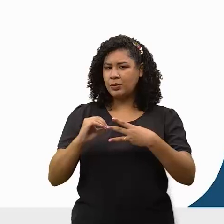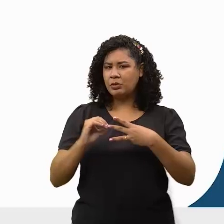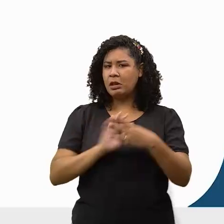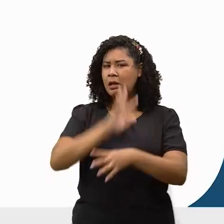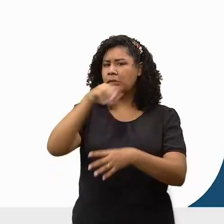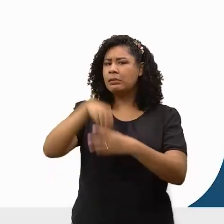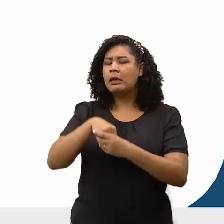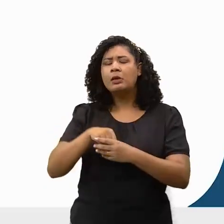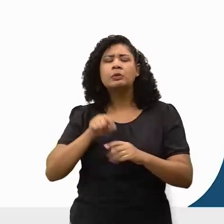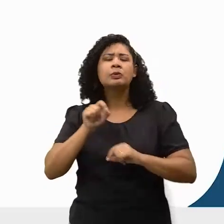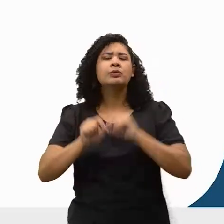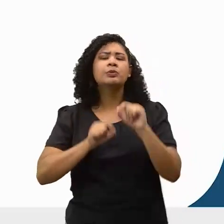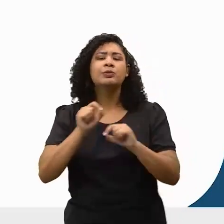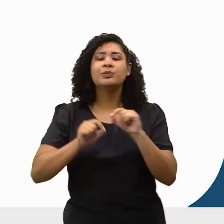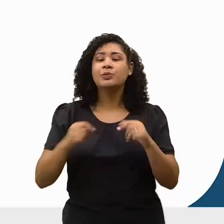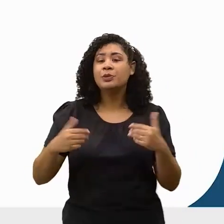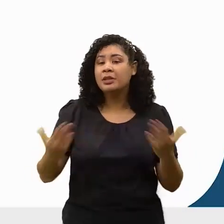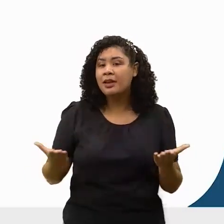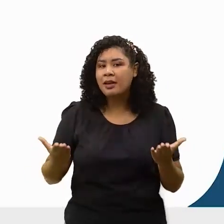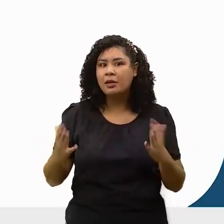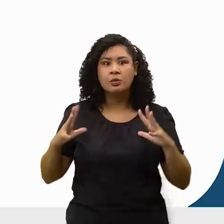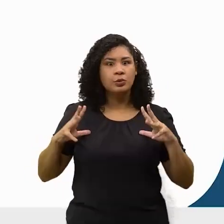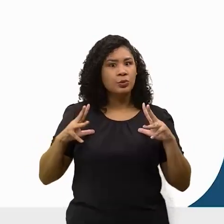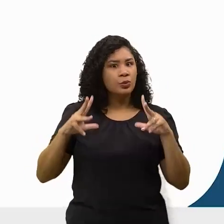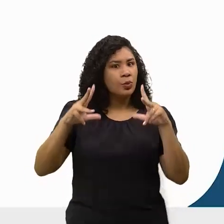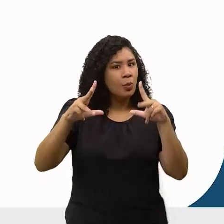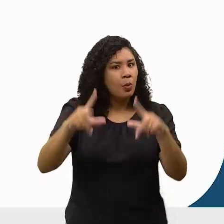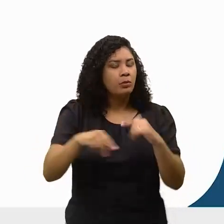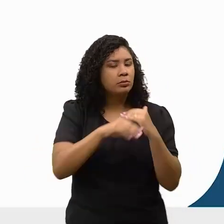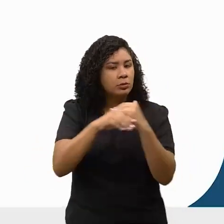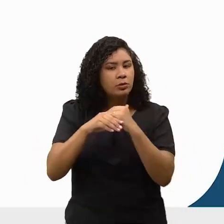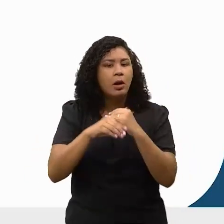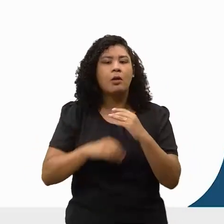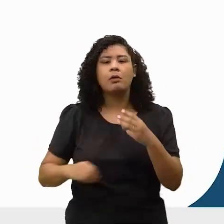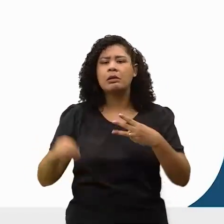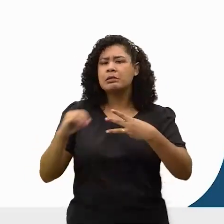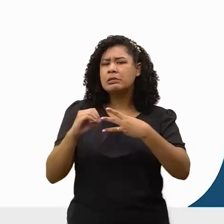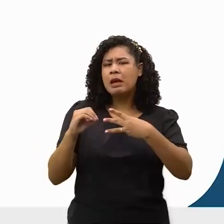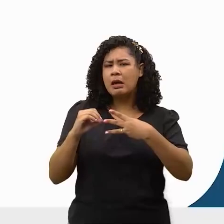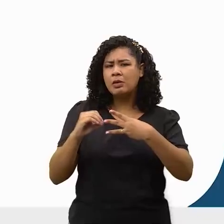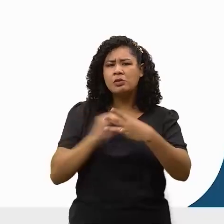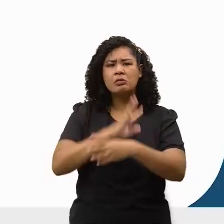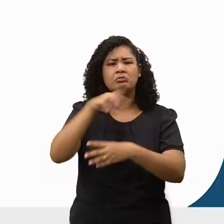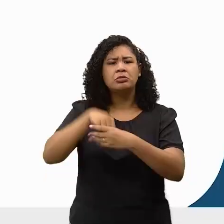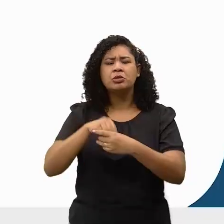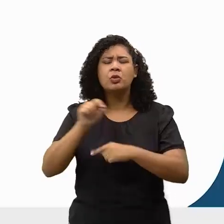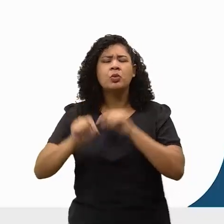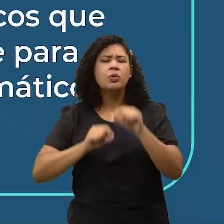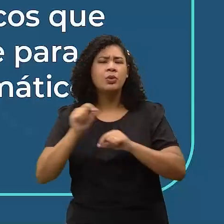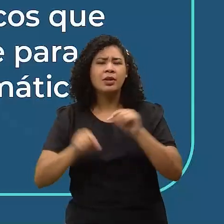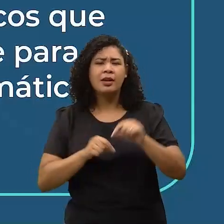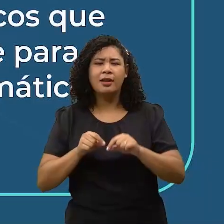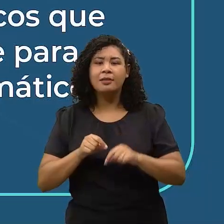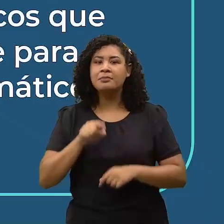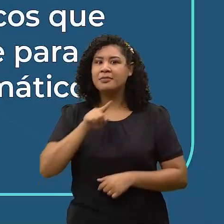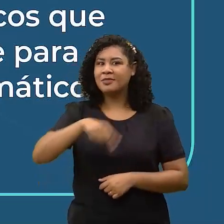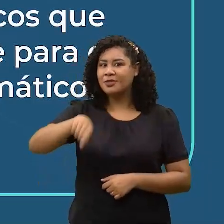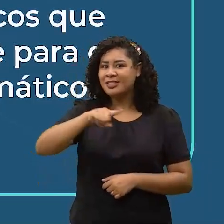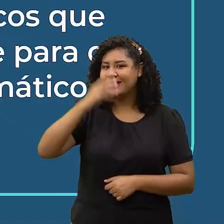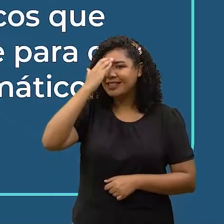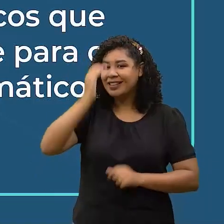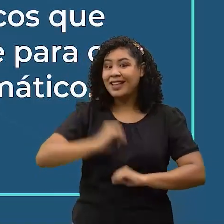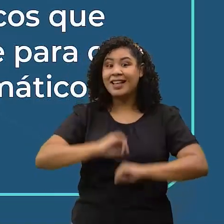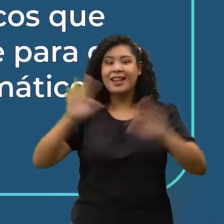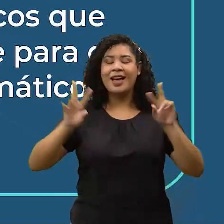Bom, pessoal, o que toda célula viva possui? Para a gente entender um pouco melhor sobre isso, a gente